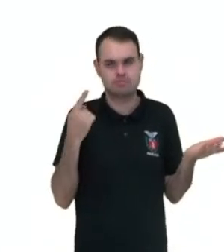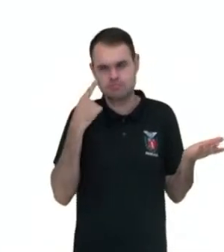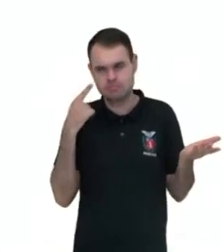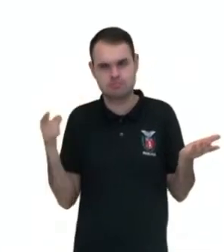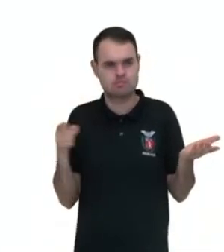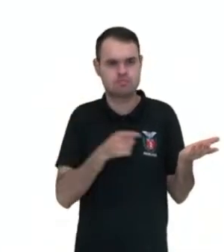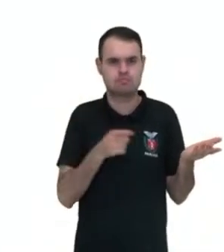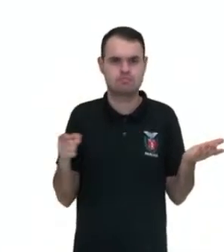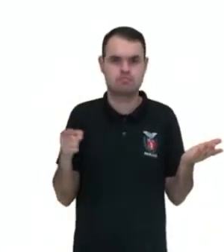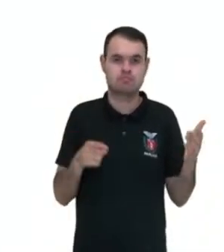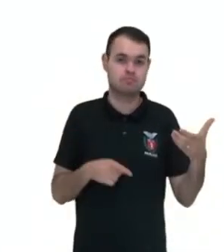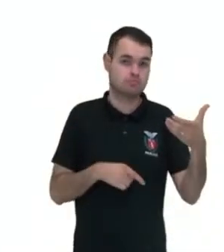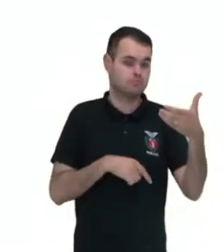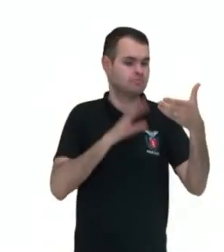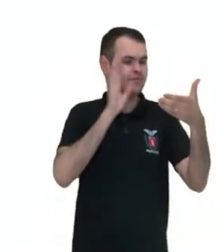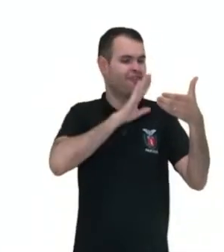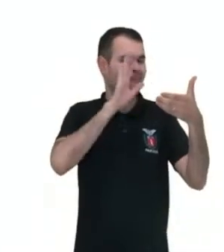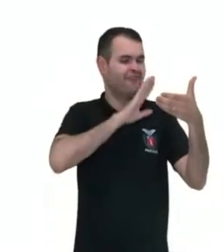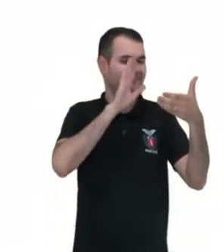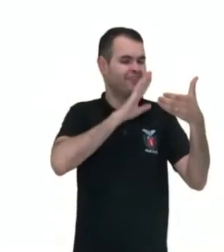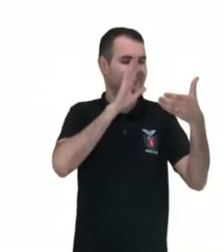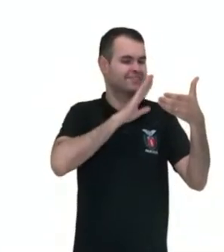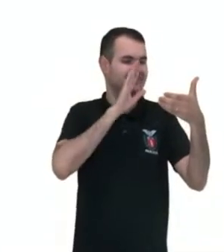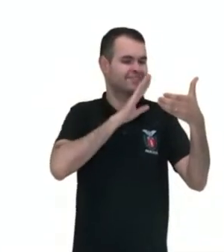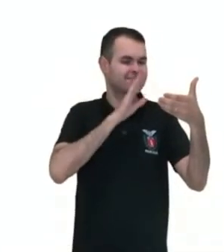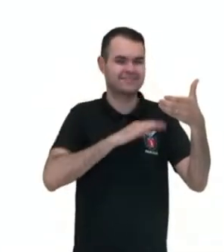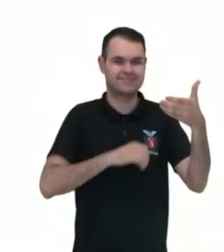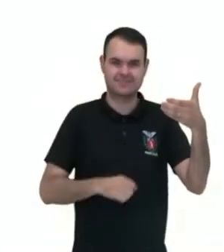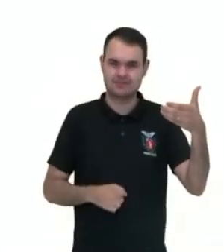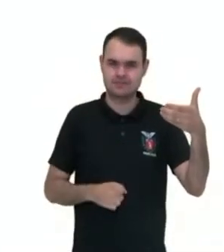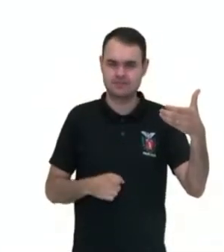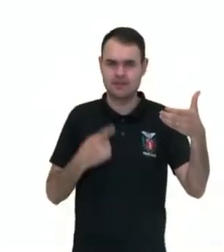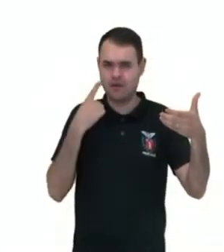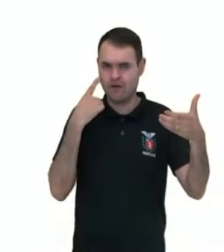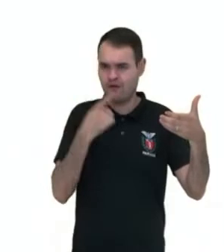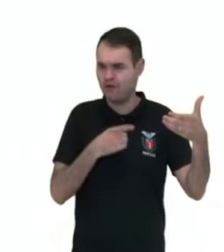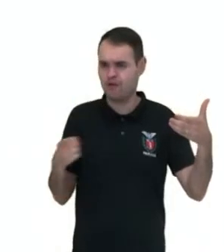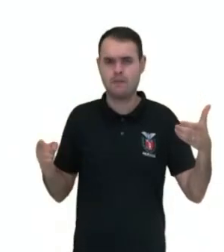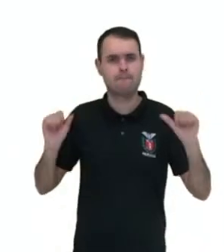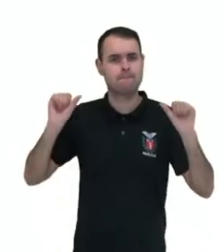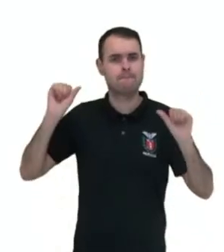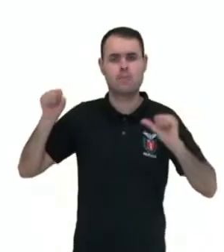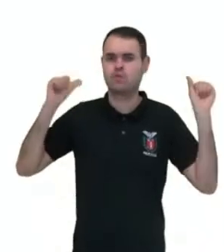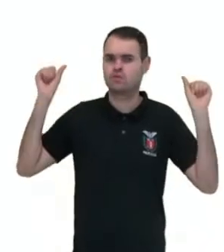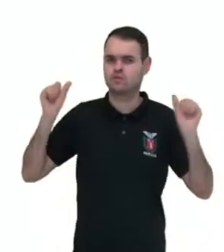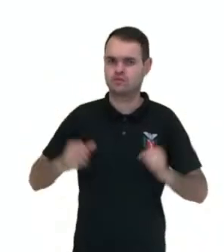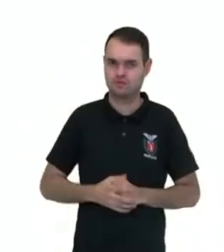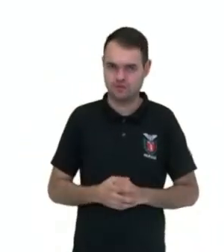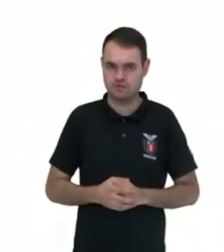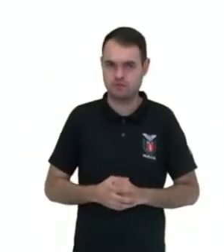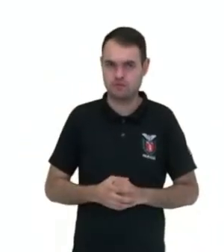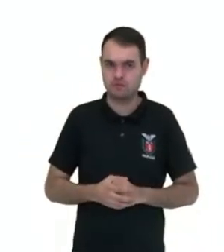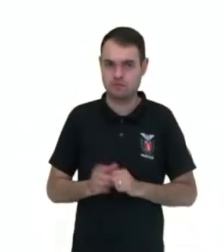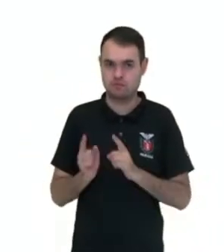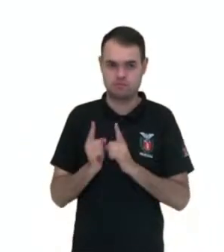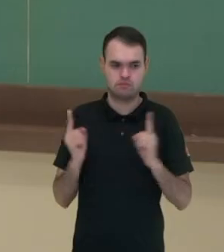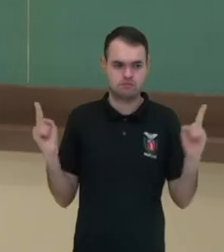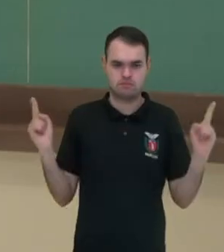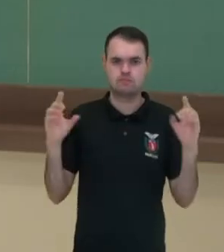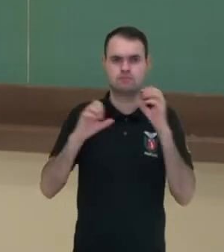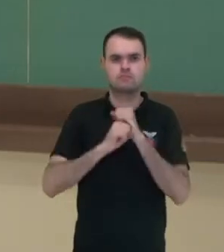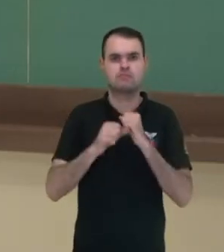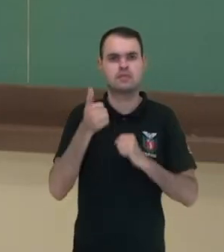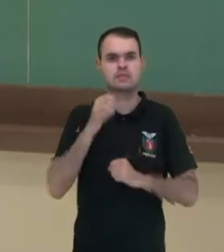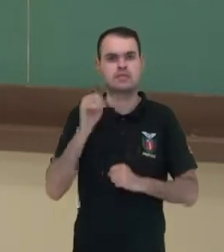pelo smartphone, através de uma videochamada. Olha que mudança impressionante, né? Em menos de